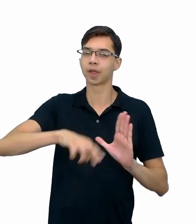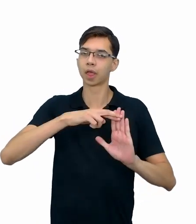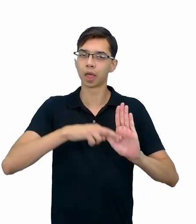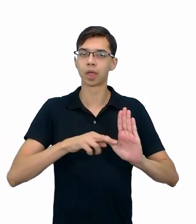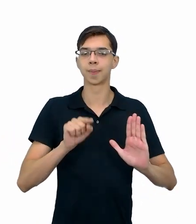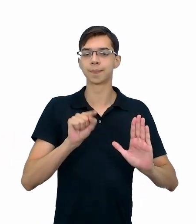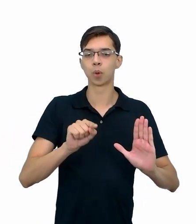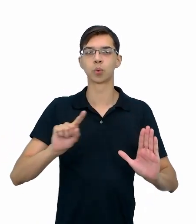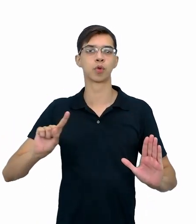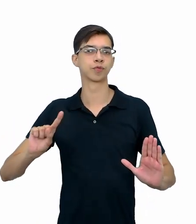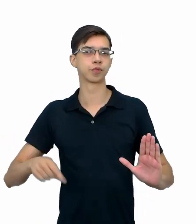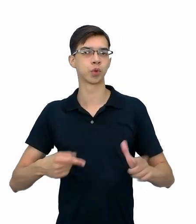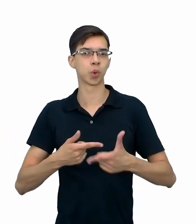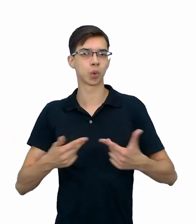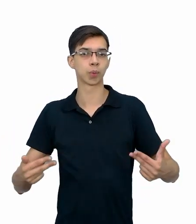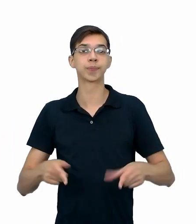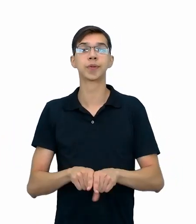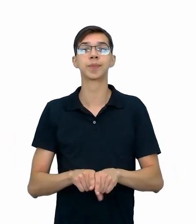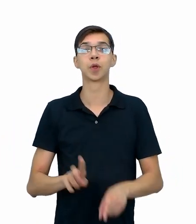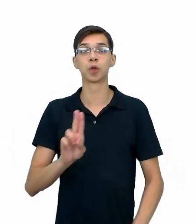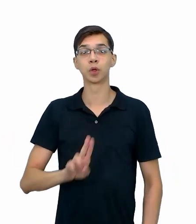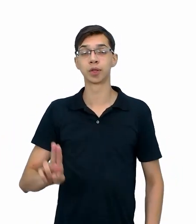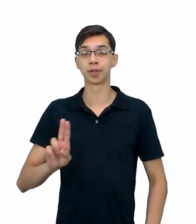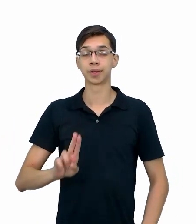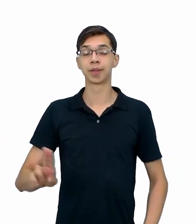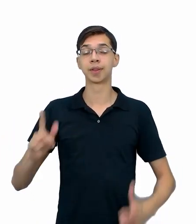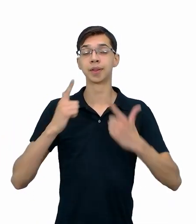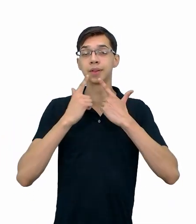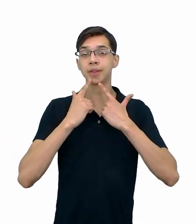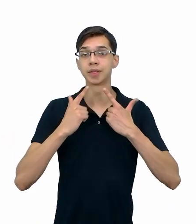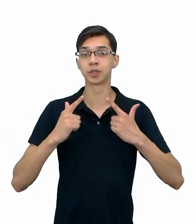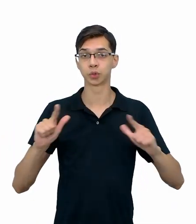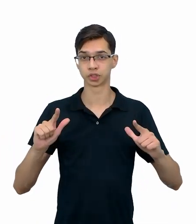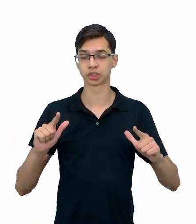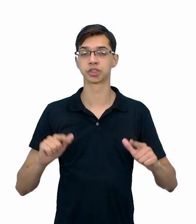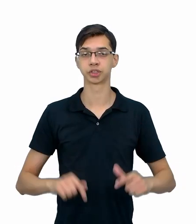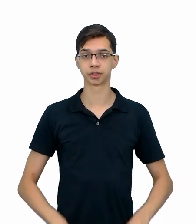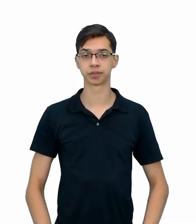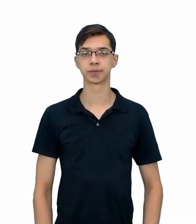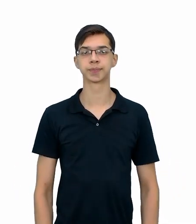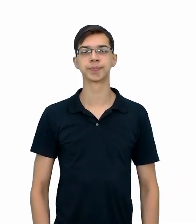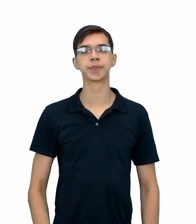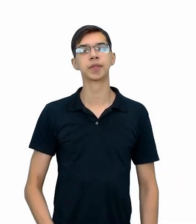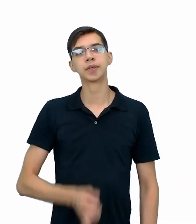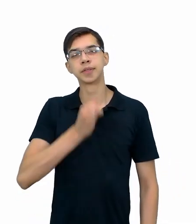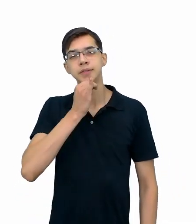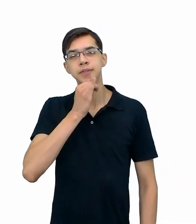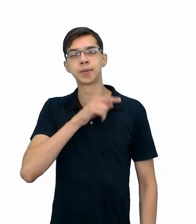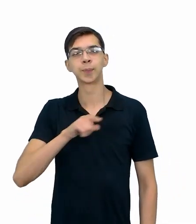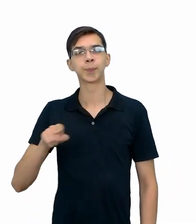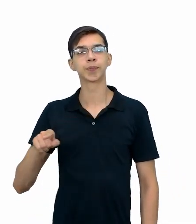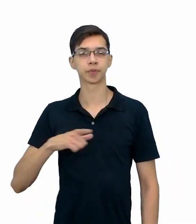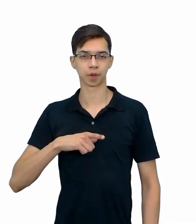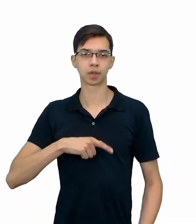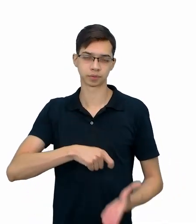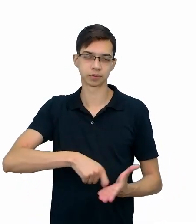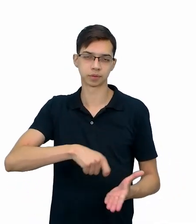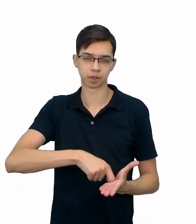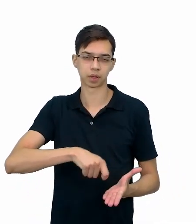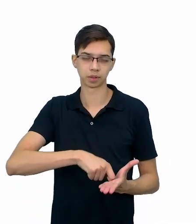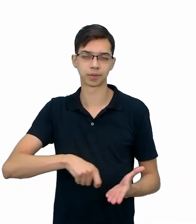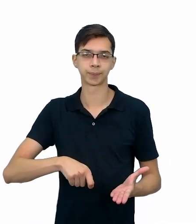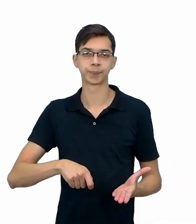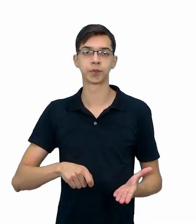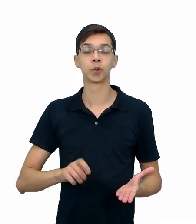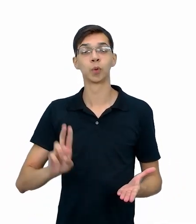linguística, o uso da norma padrão. No caso aqui, quando a gente trabalha aí com a notícia, né, escrita, que a gente tem aí na aula 3 e 4, uma vez que a